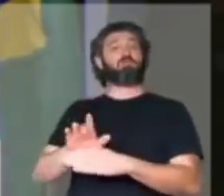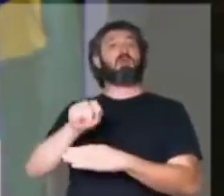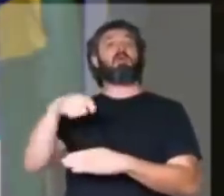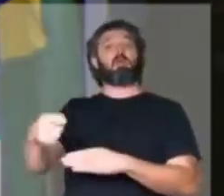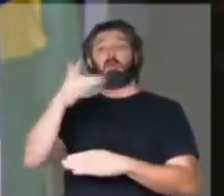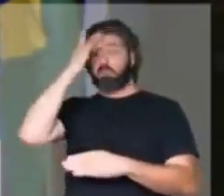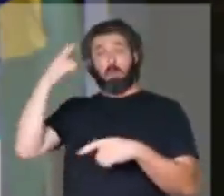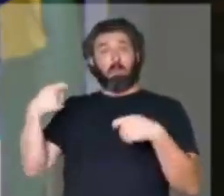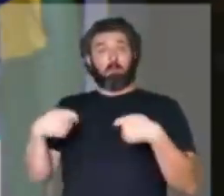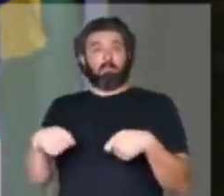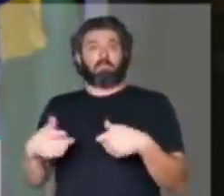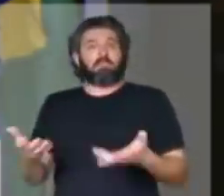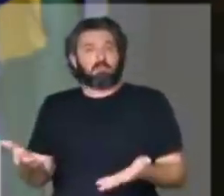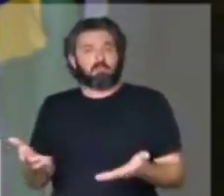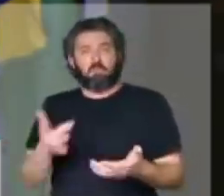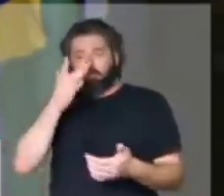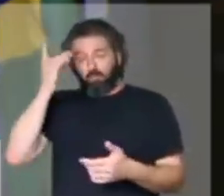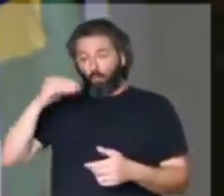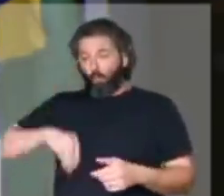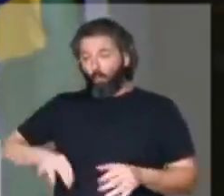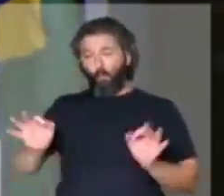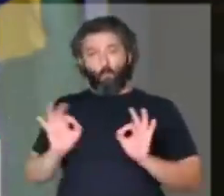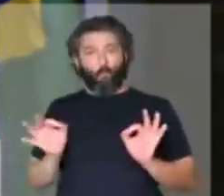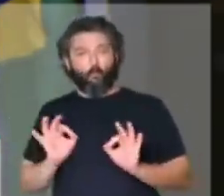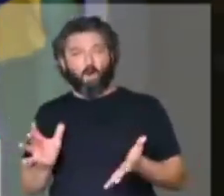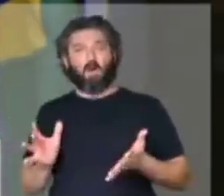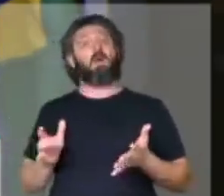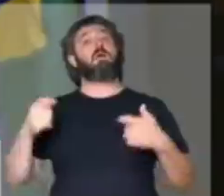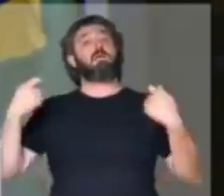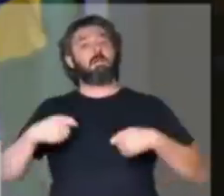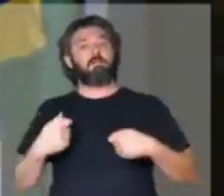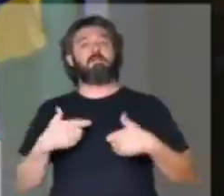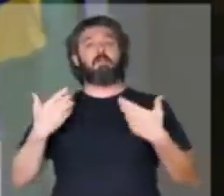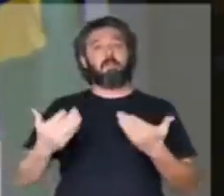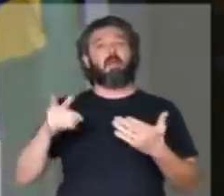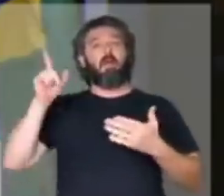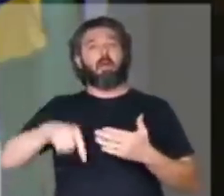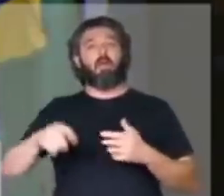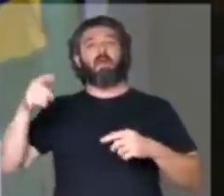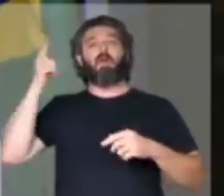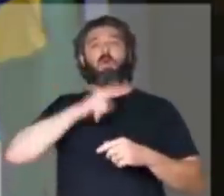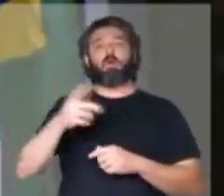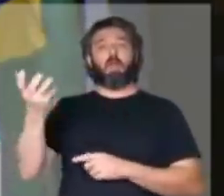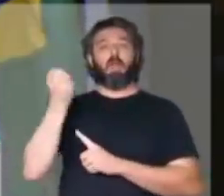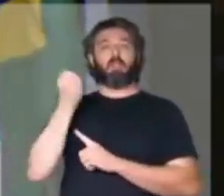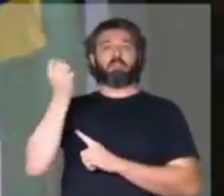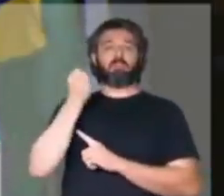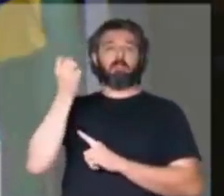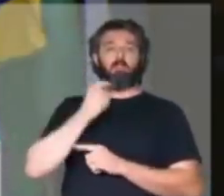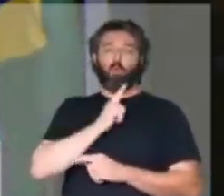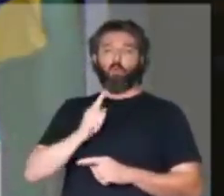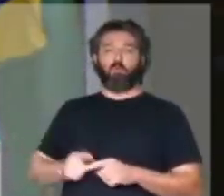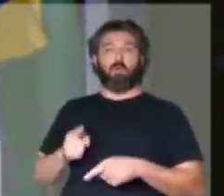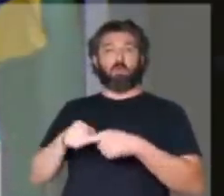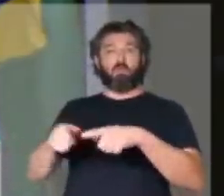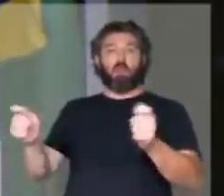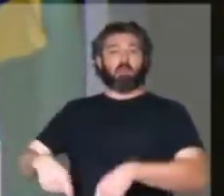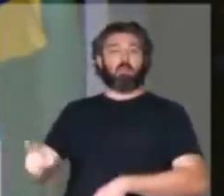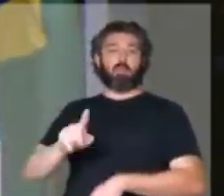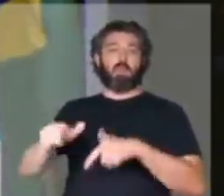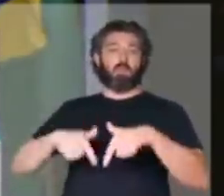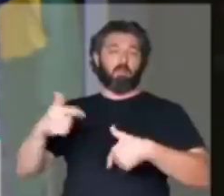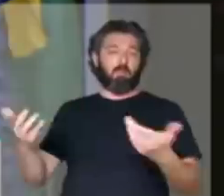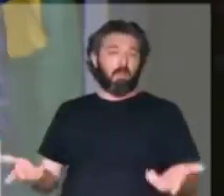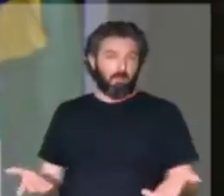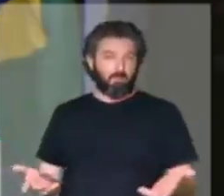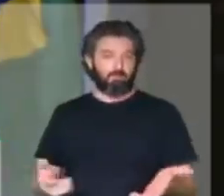que precisam, aqueles que não têm renda o suficiente e que, portanto, devem receber assistência porque não têm mais sua capacidade de